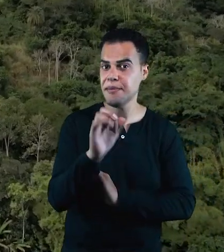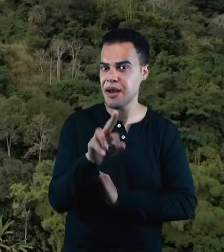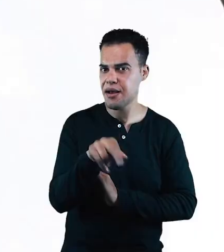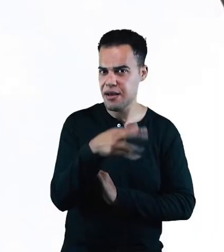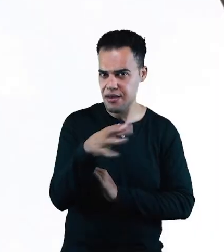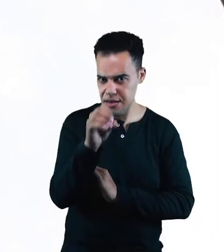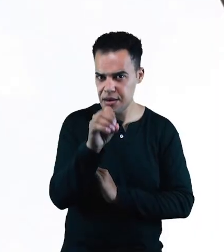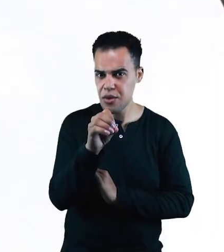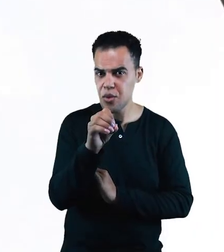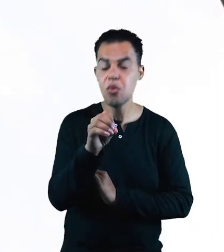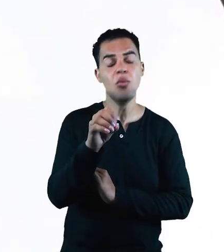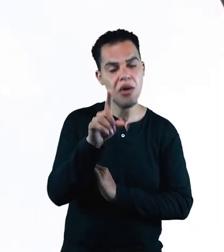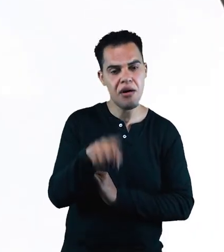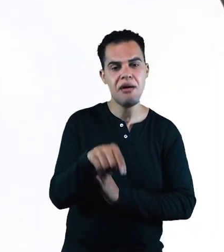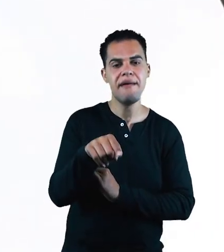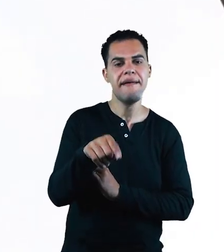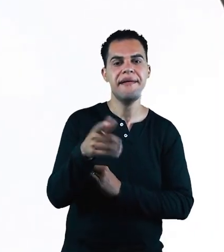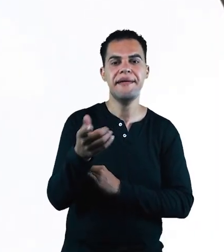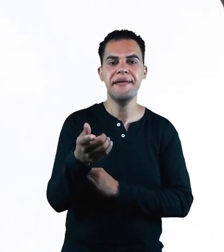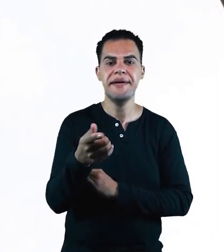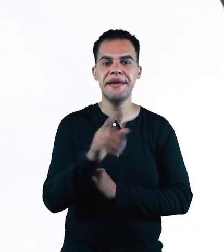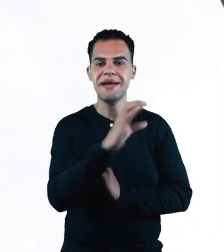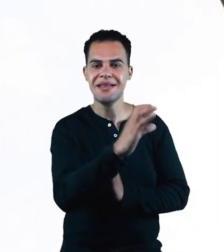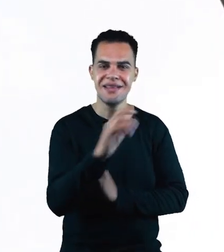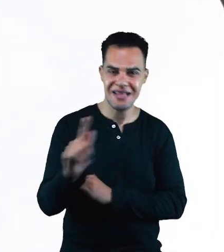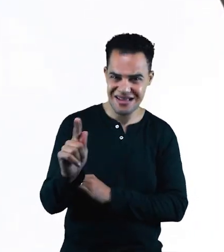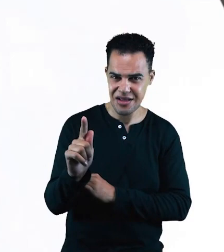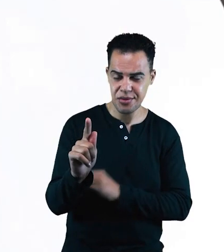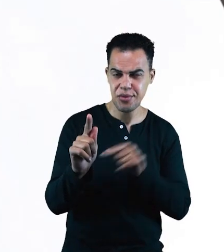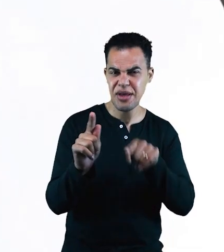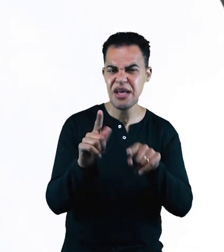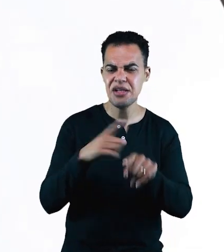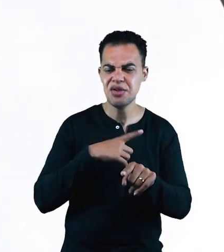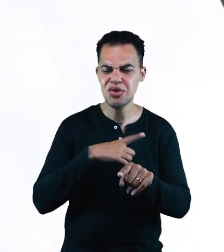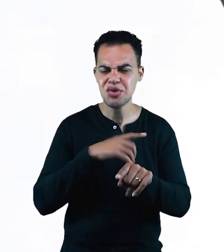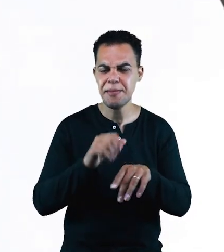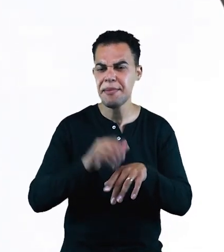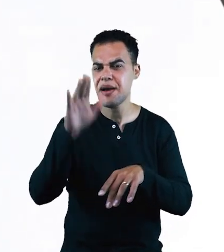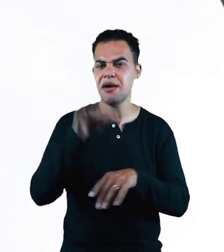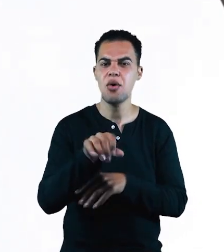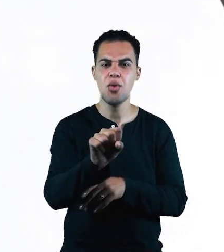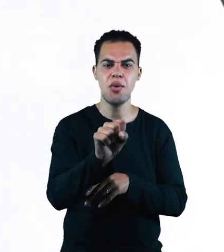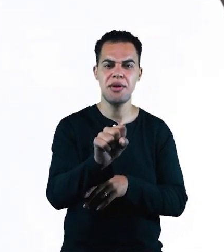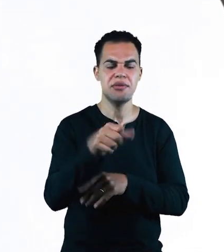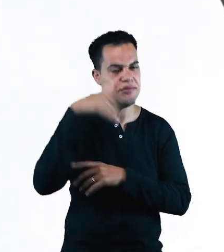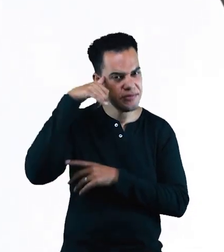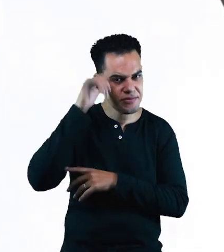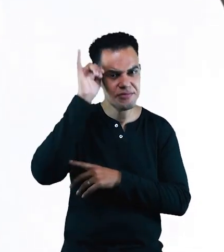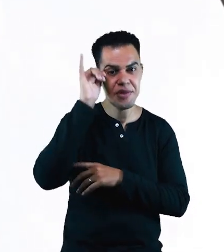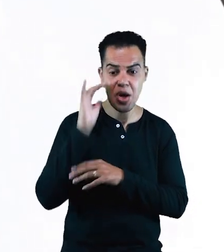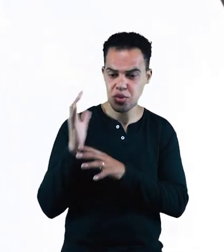Nova Friburgo, em Cantagalo, ele tinha mais de 8 fazendas.